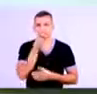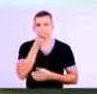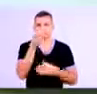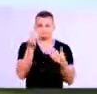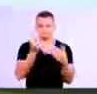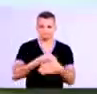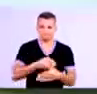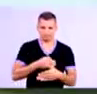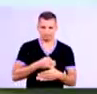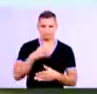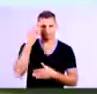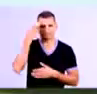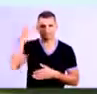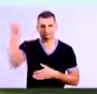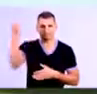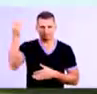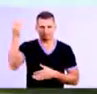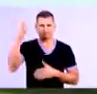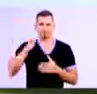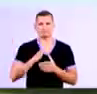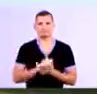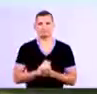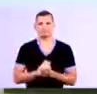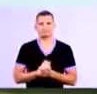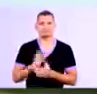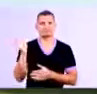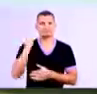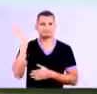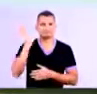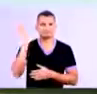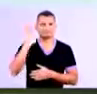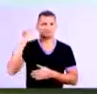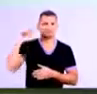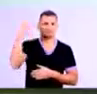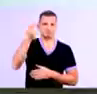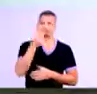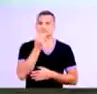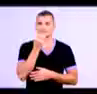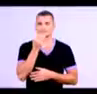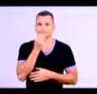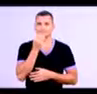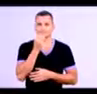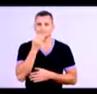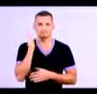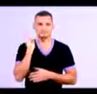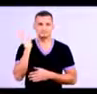prova, sucesso e até uma próxima oportunidade.